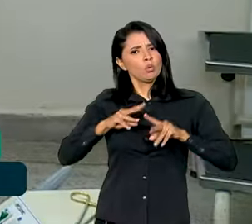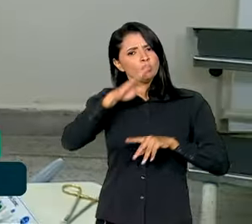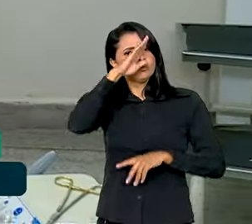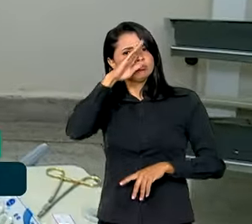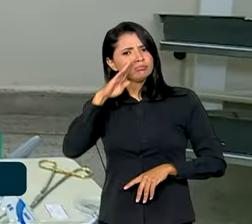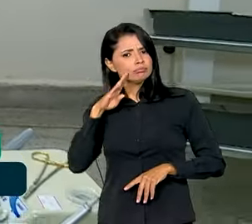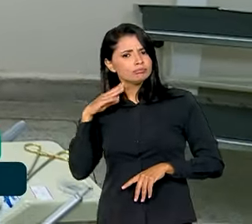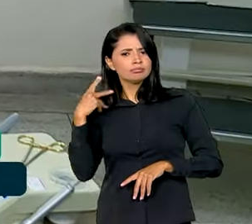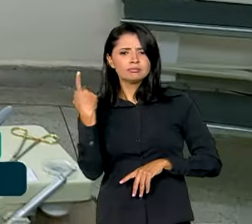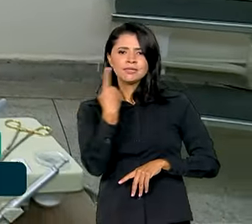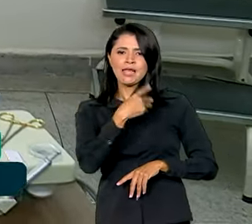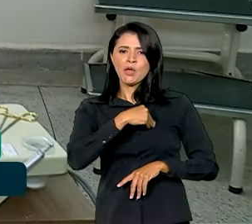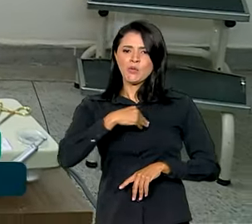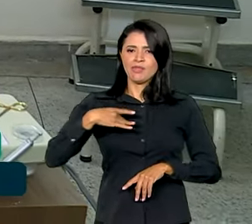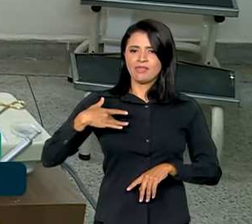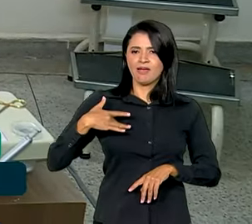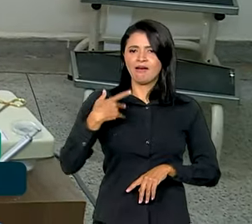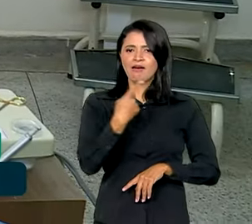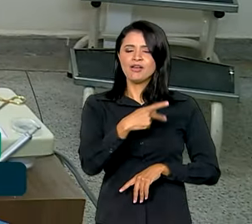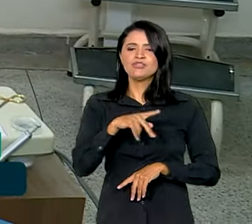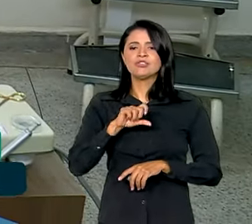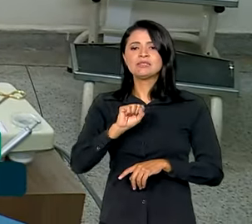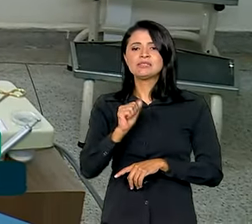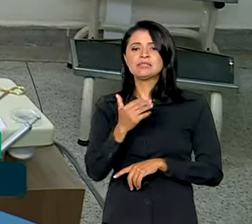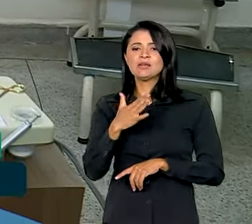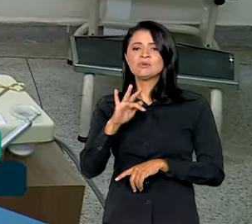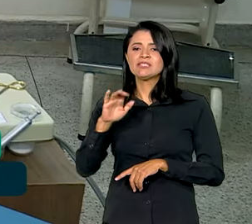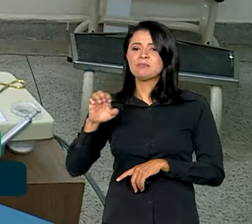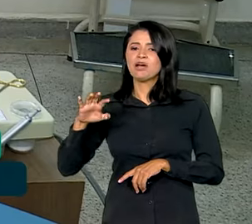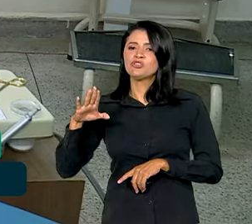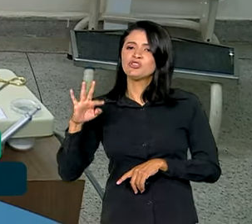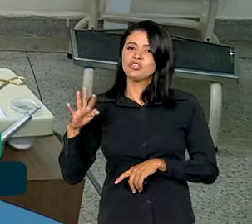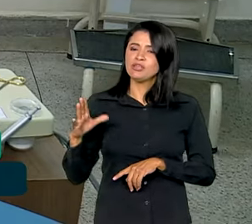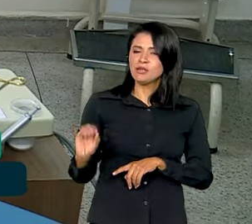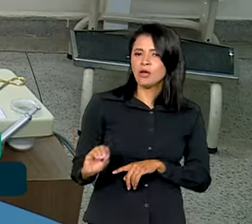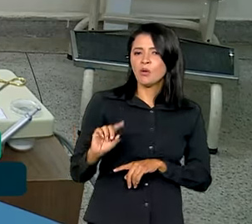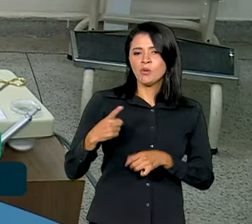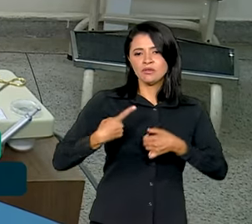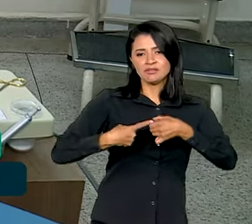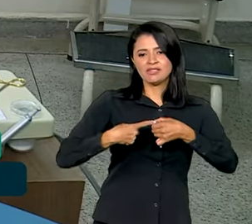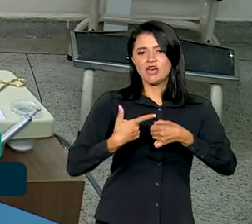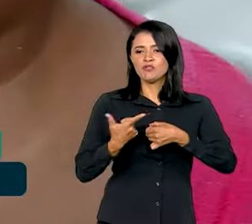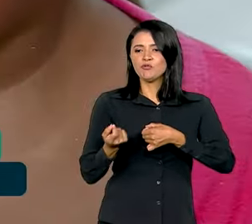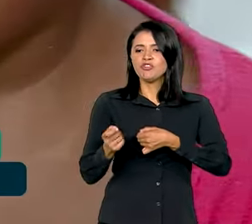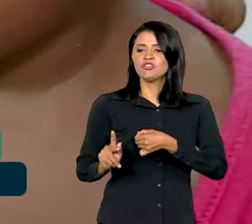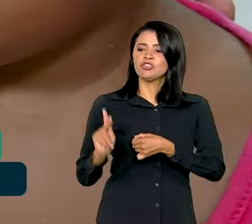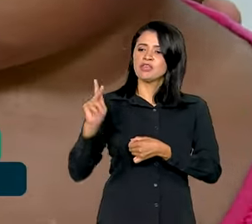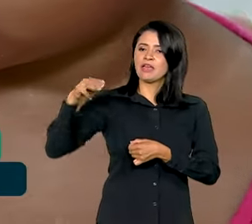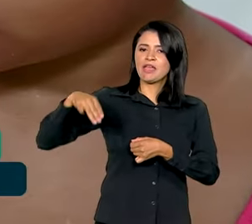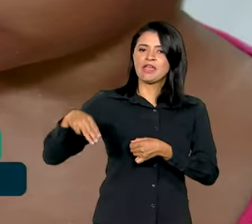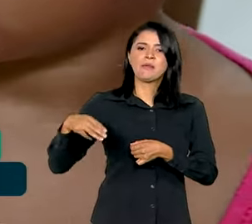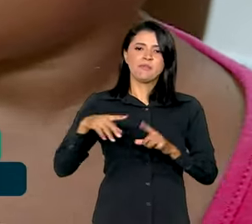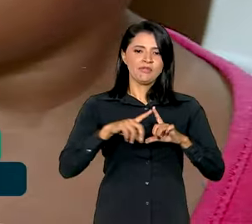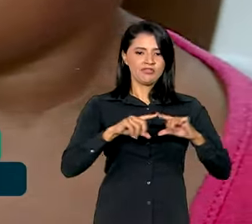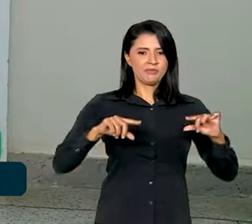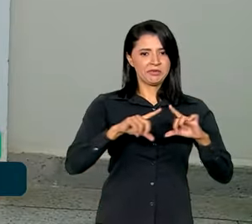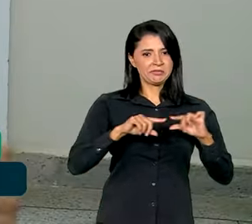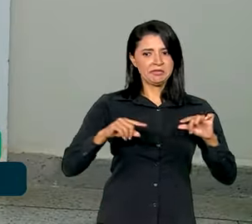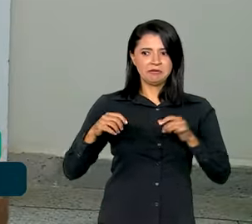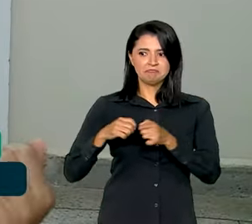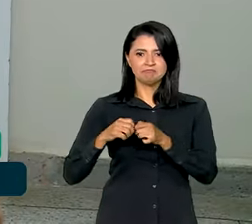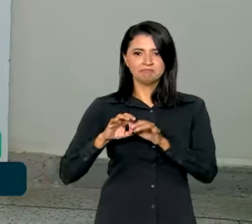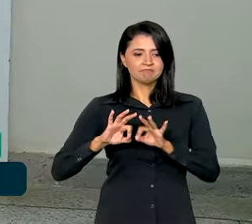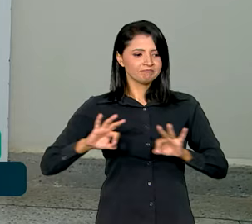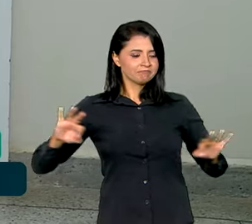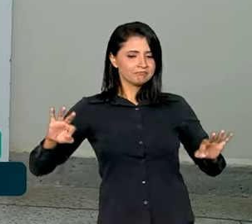gratuito nessa unidade básica de saúde em São Sebastião, cidade a cerca de 20 quilômetros do centro de Brasília. Eu